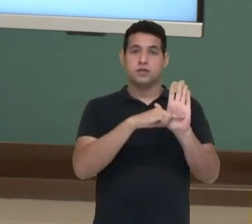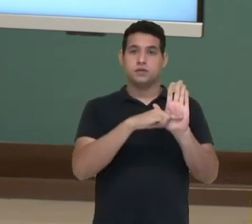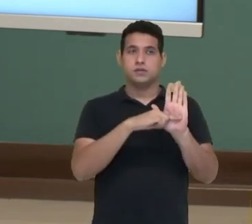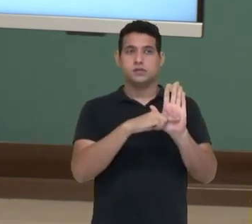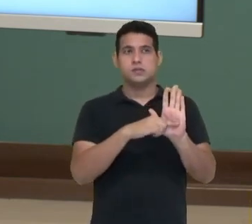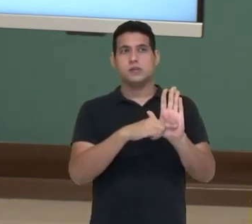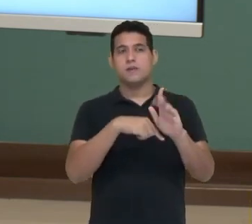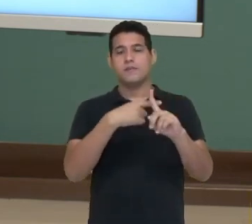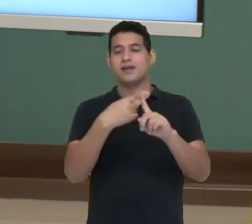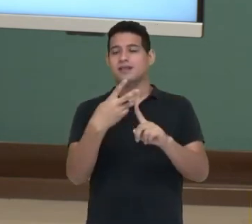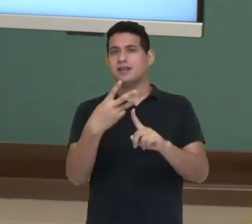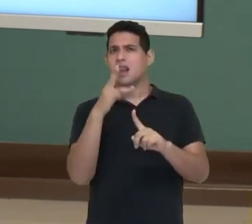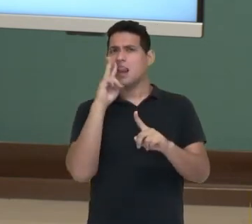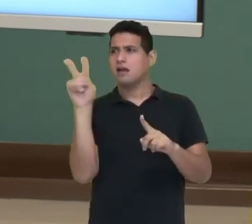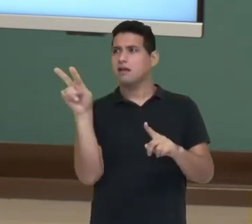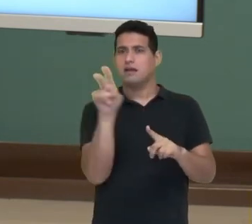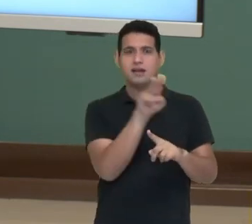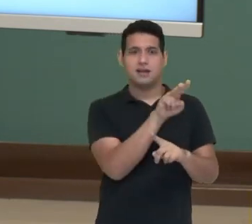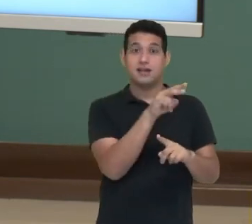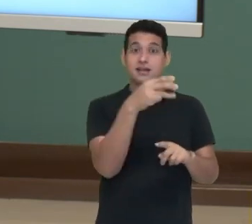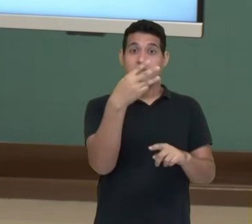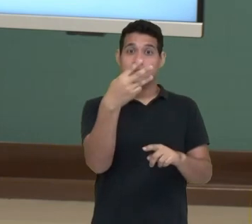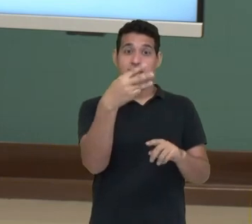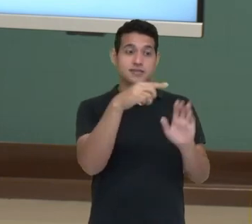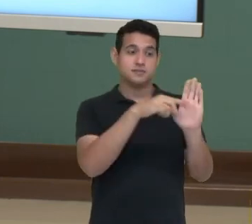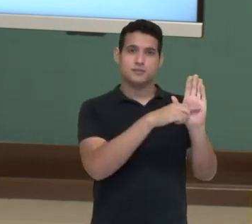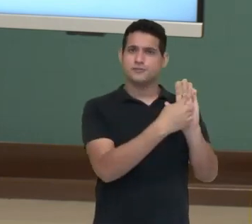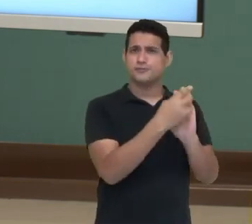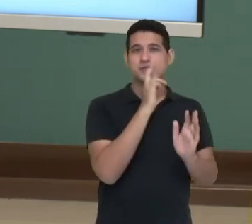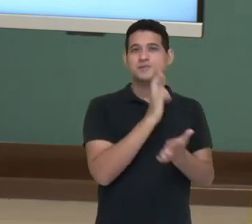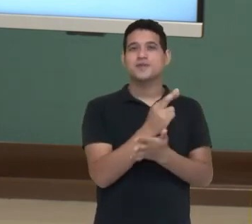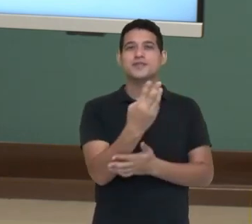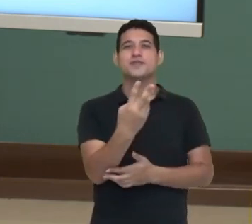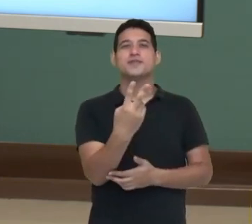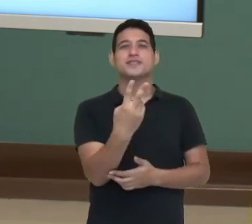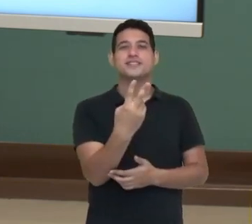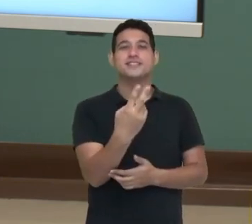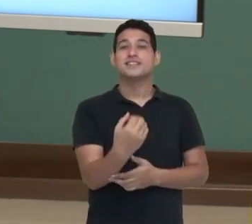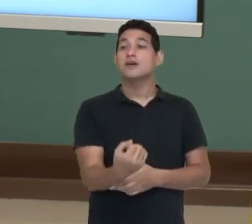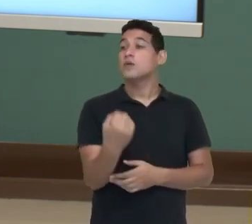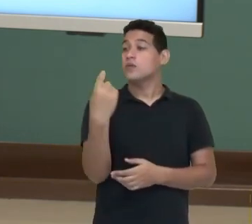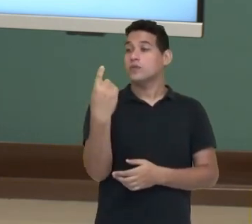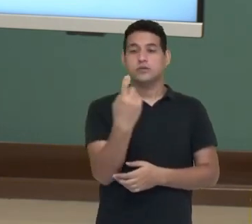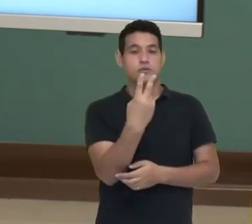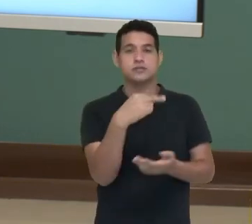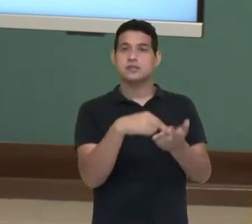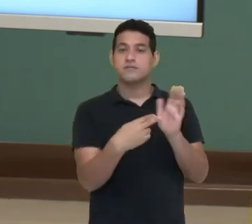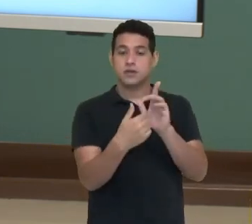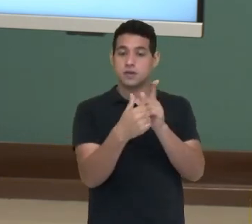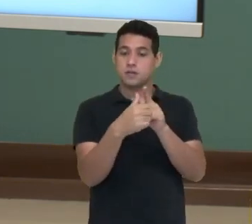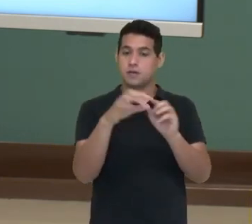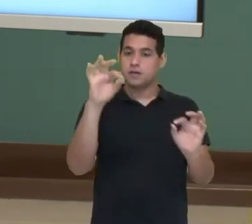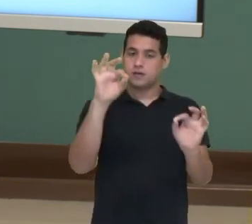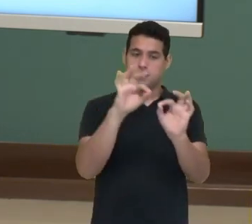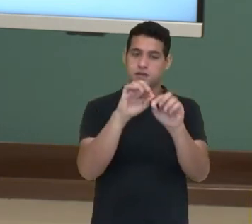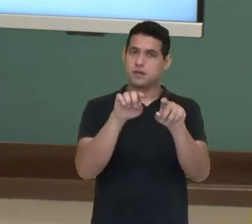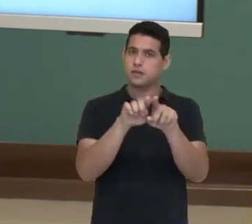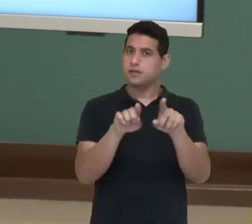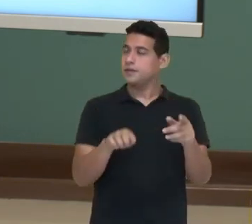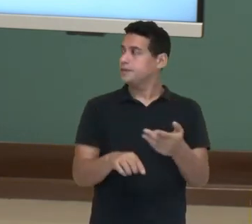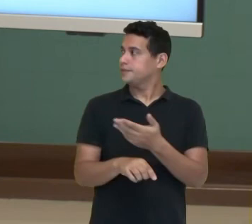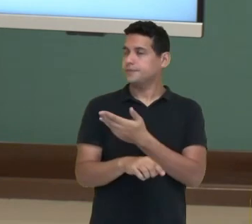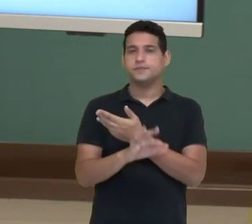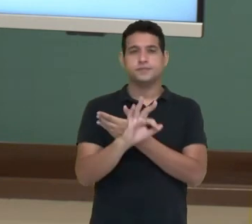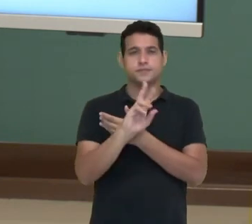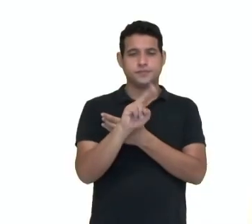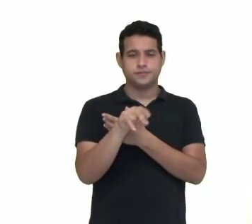3, lê de trás para frente. 3 menos 1, 2. Então, 1 e 2 é o primeiro par ordenado desta